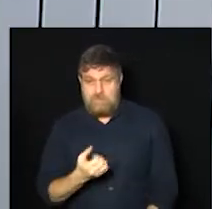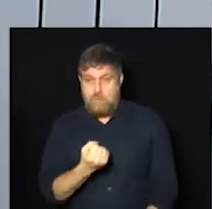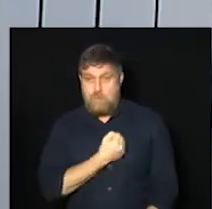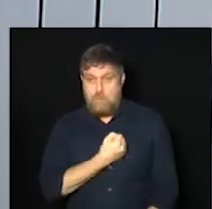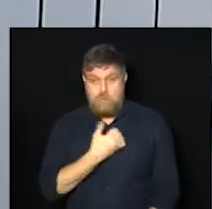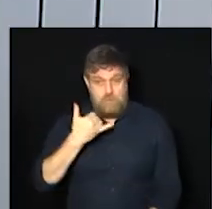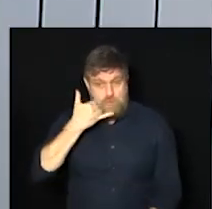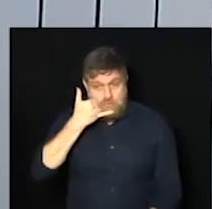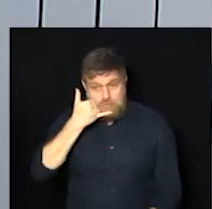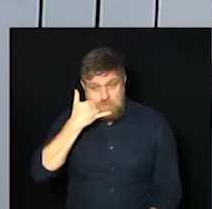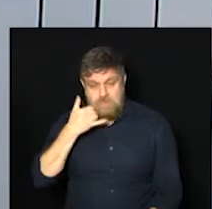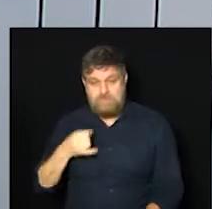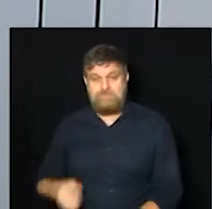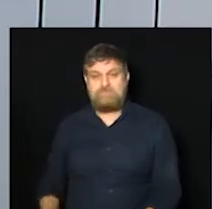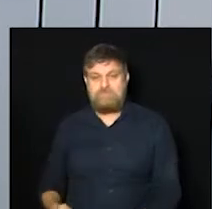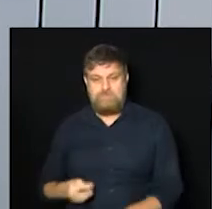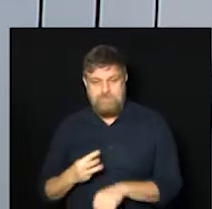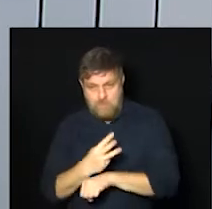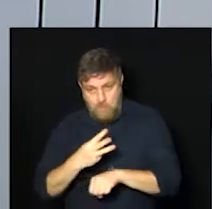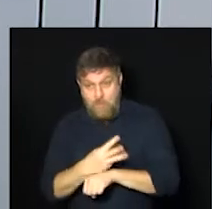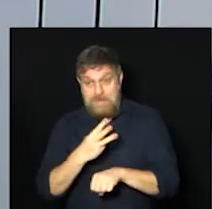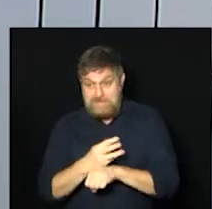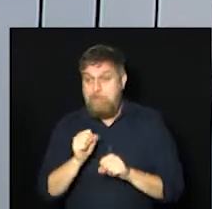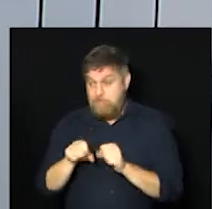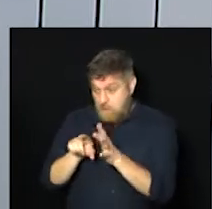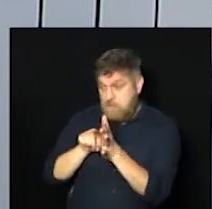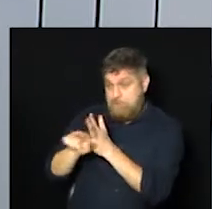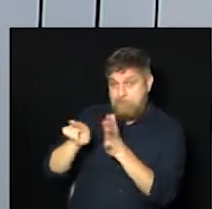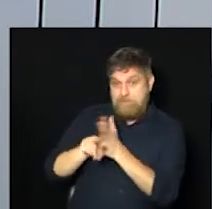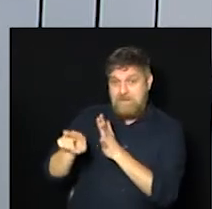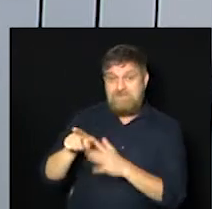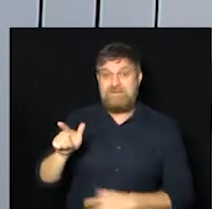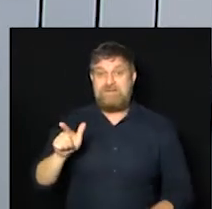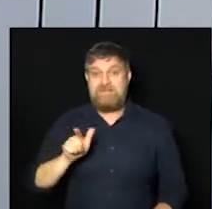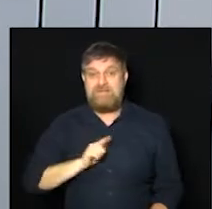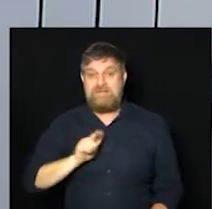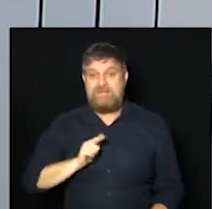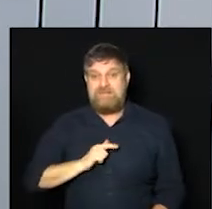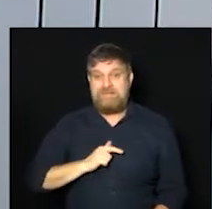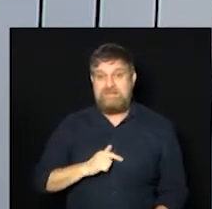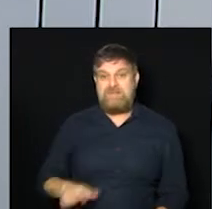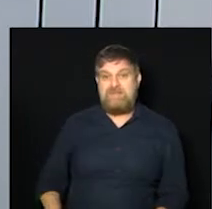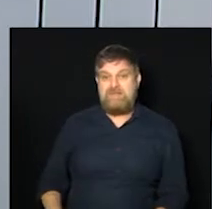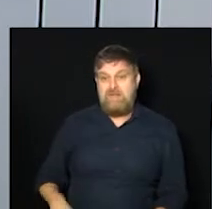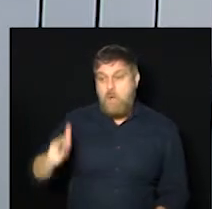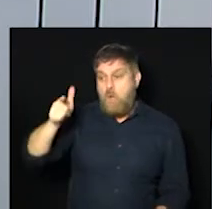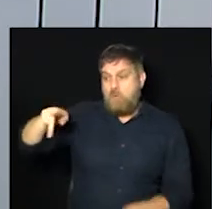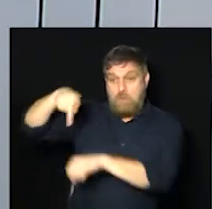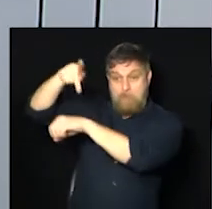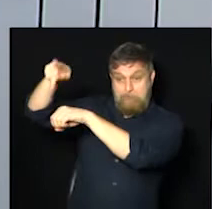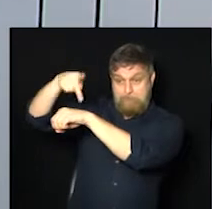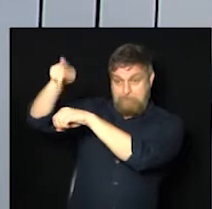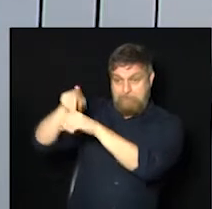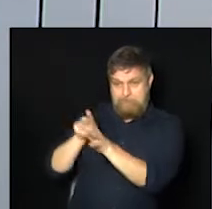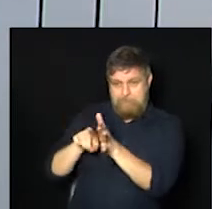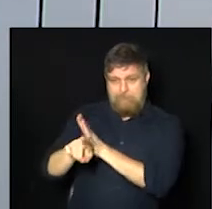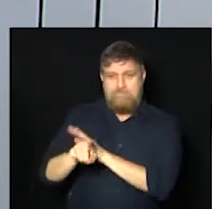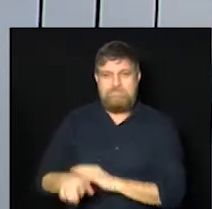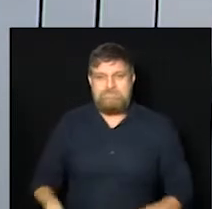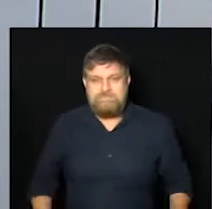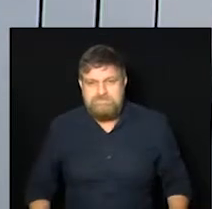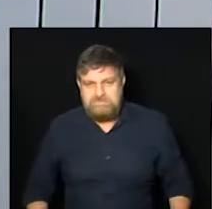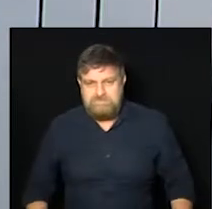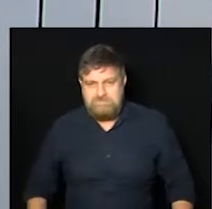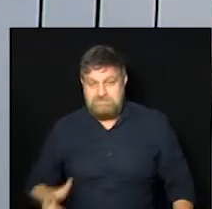978-293776 é o nosso contato, o nosso WhatsApp. Tem participação internacional aqui, viu, Jeffo? Direto de